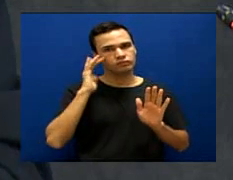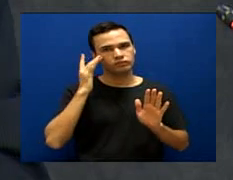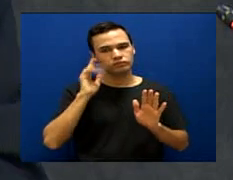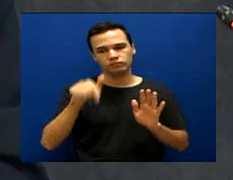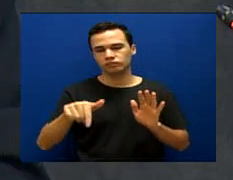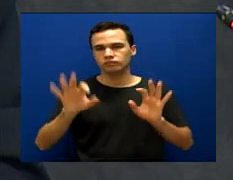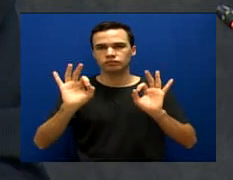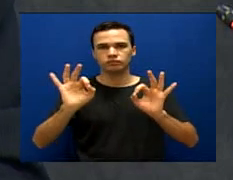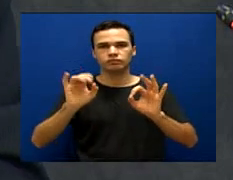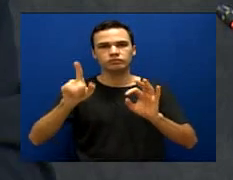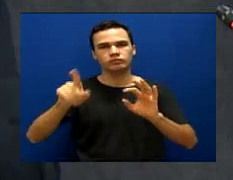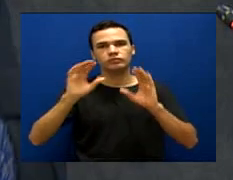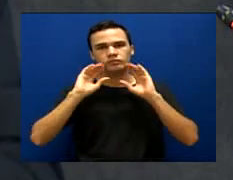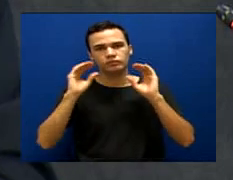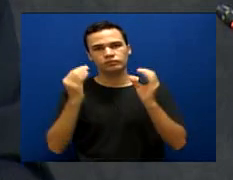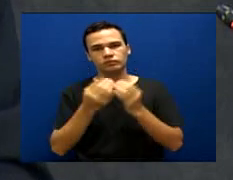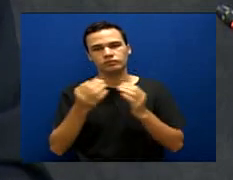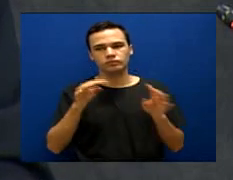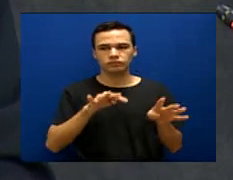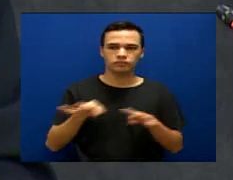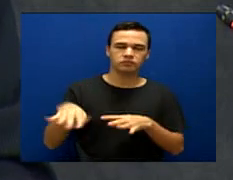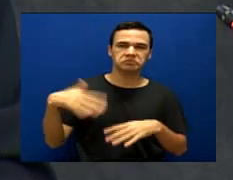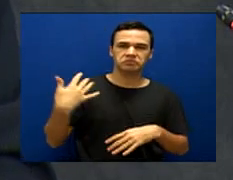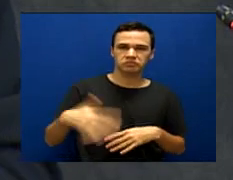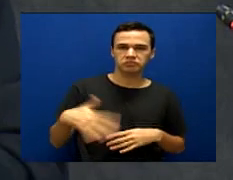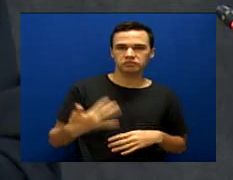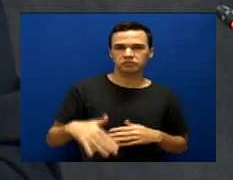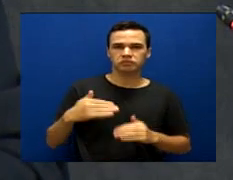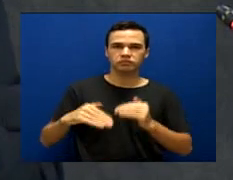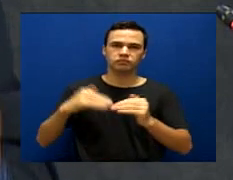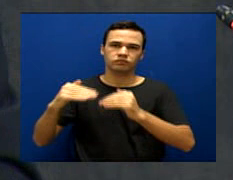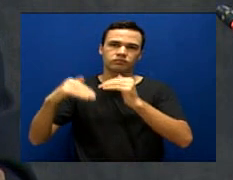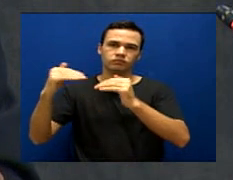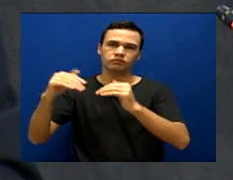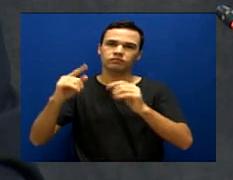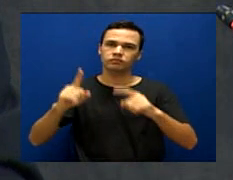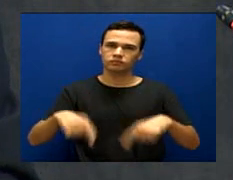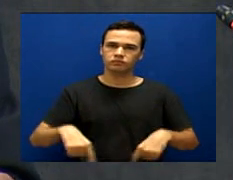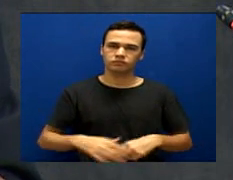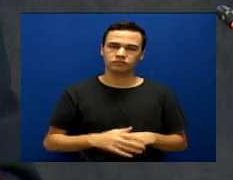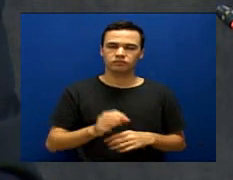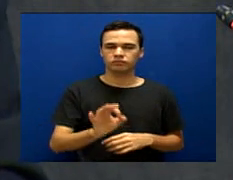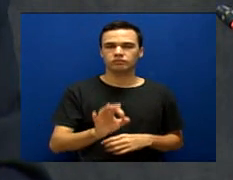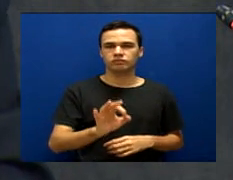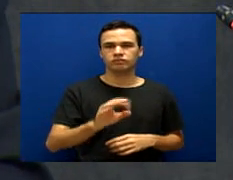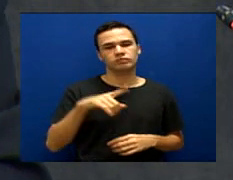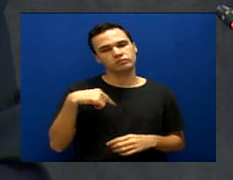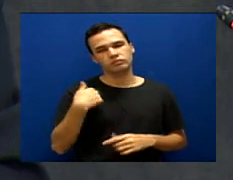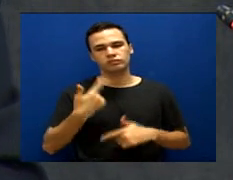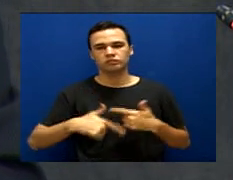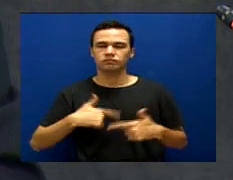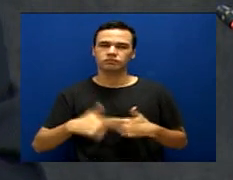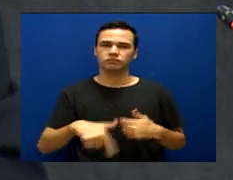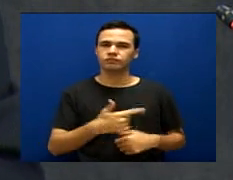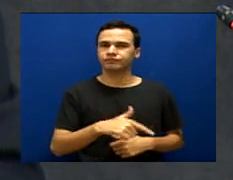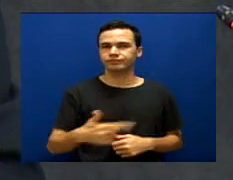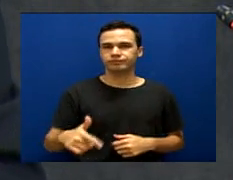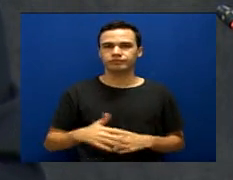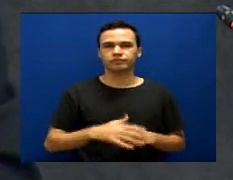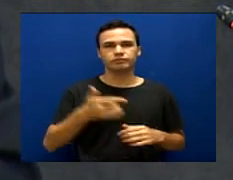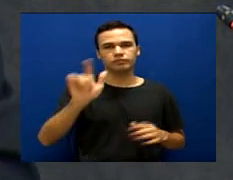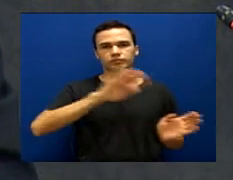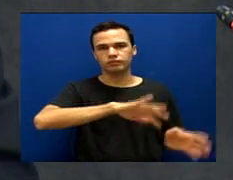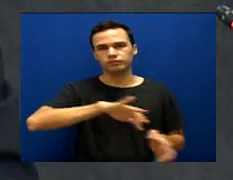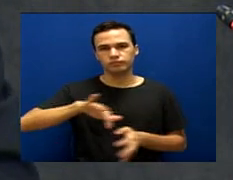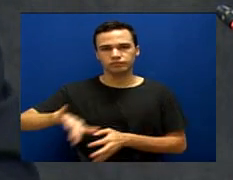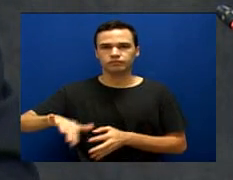Câmara dá um bom exemplo de que as coisas possam avançar na questão. É fazer a lição de casa, senão não vamos estar fazendo a lição de casa. Outra coisa